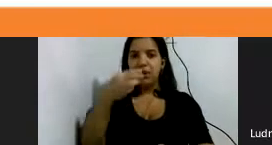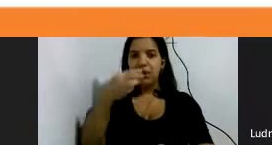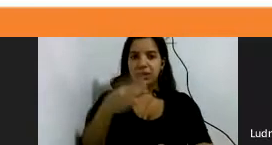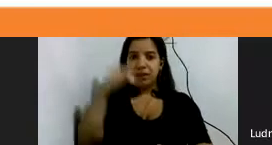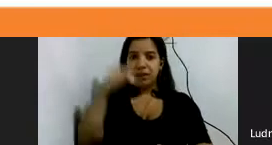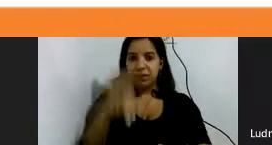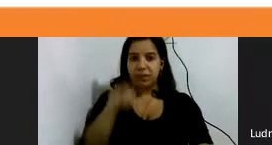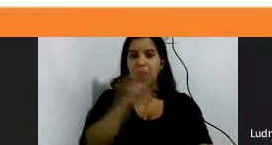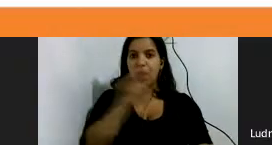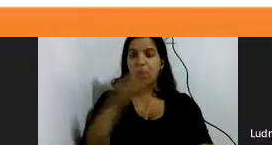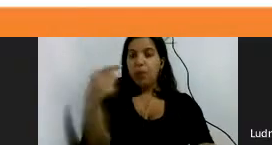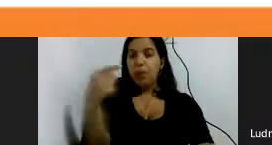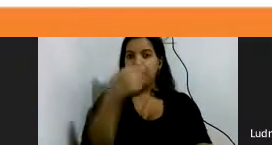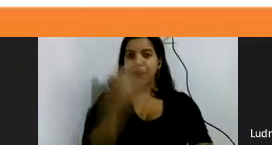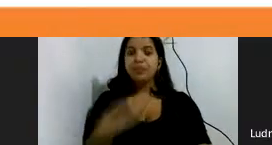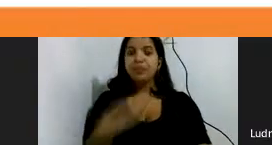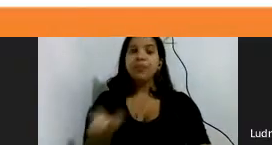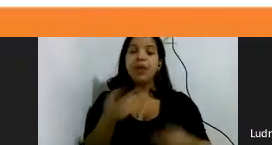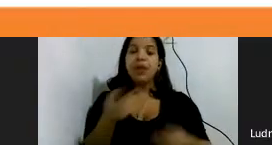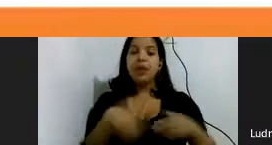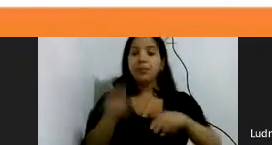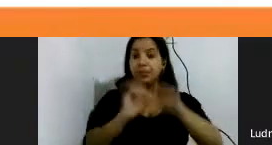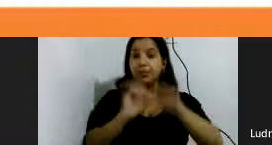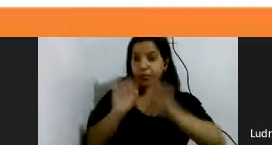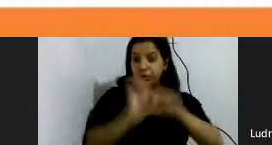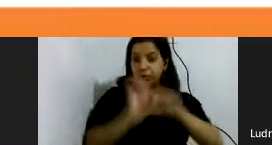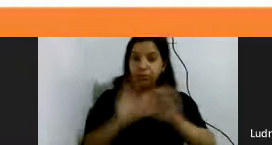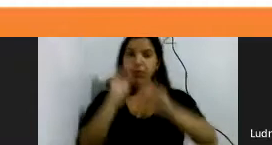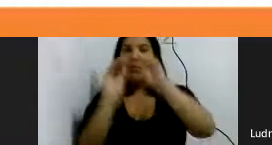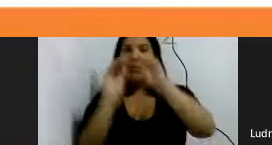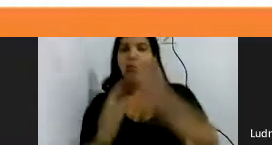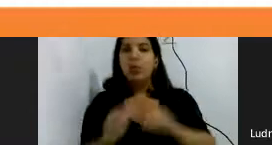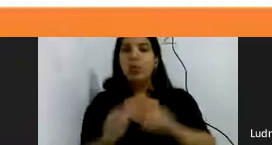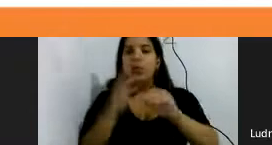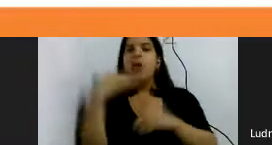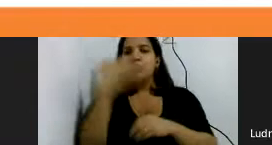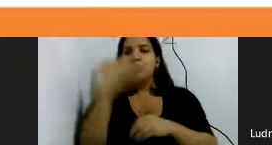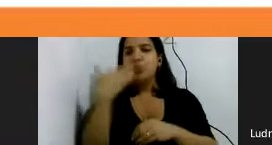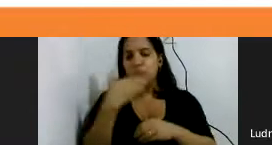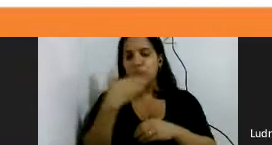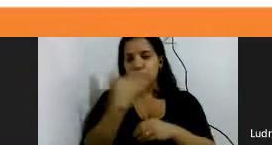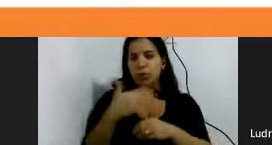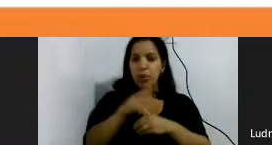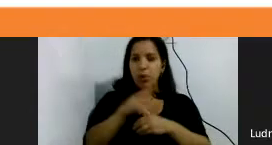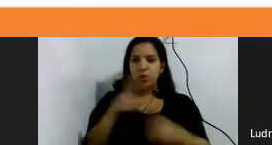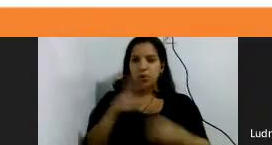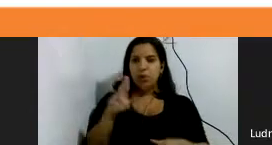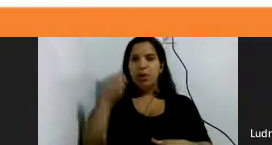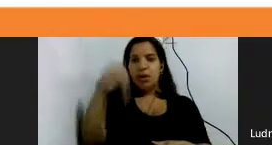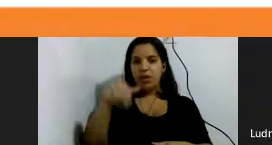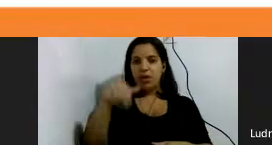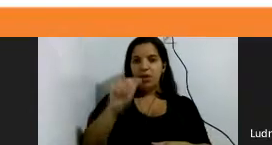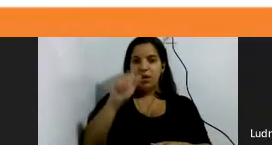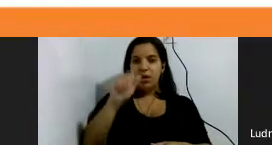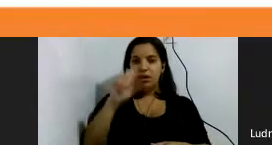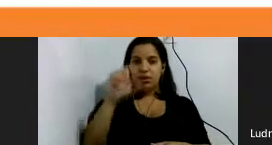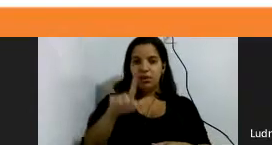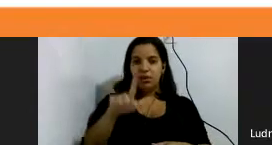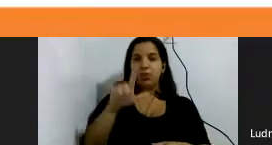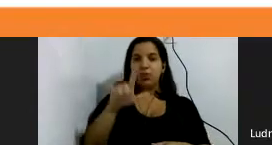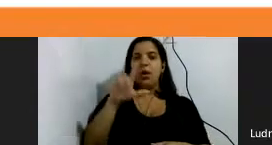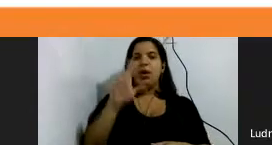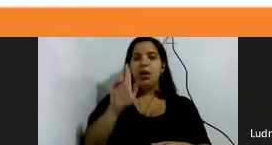N-acetilgalactosaminil transferase, ela é a enzima que vai adicionar um açúcar, que a gente chama de N-acetilgalactosamina,